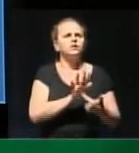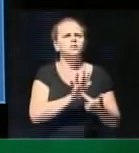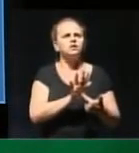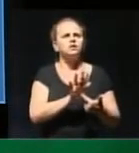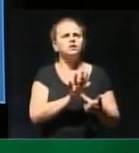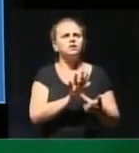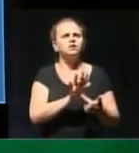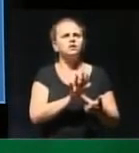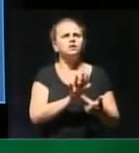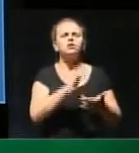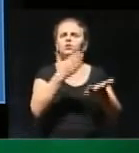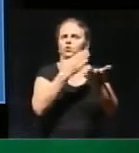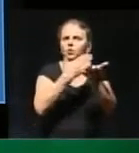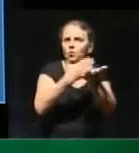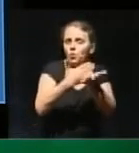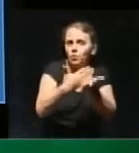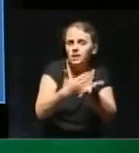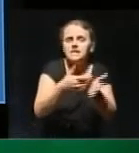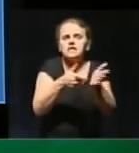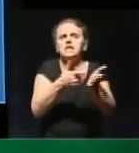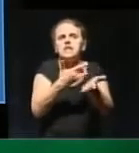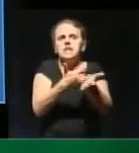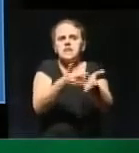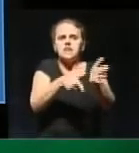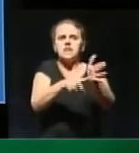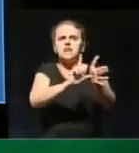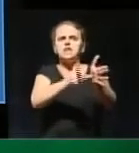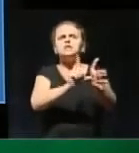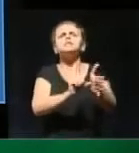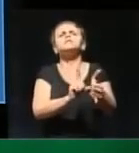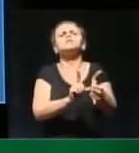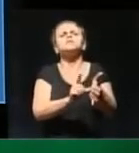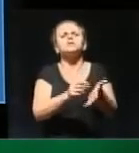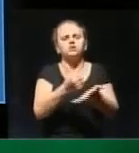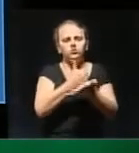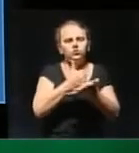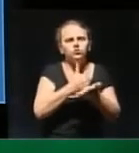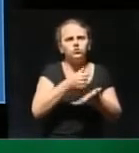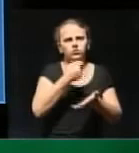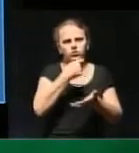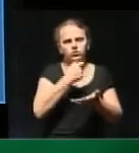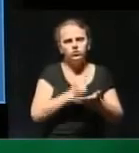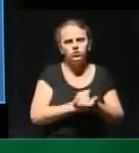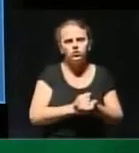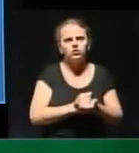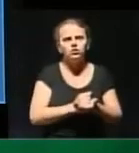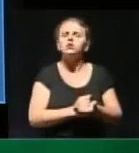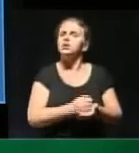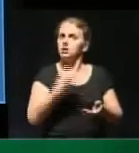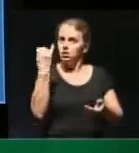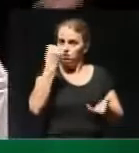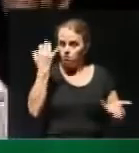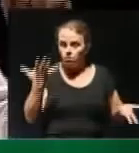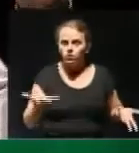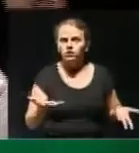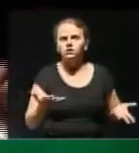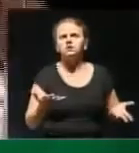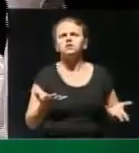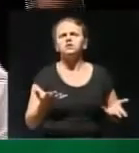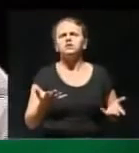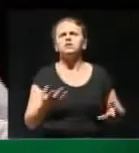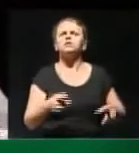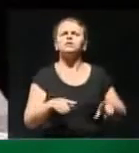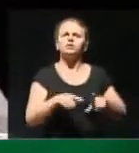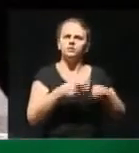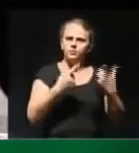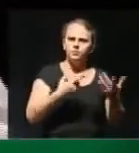terapia antirretroviral mais cedo é uma medida recomendada, uma medida que pode ter um impacto bastante importante, mas que esse estudo tem